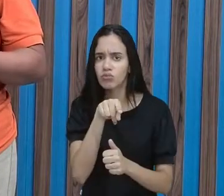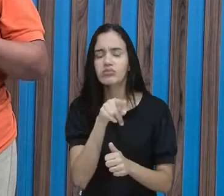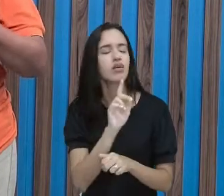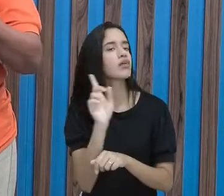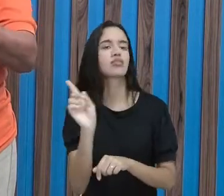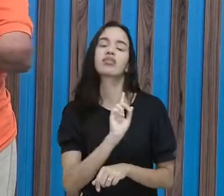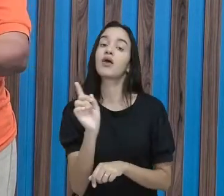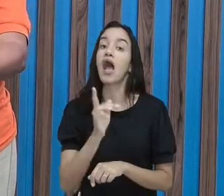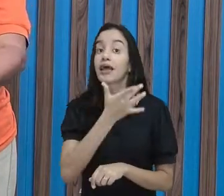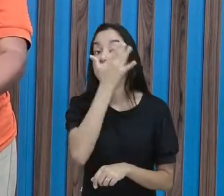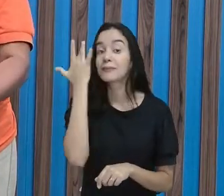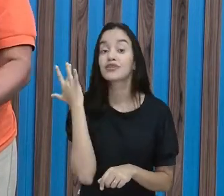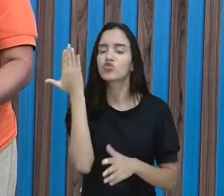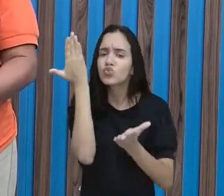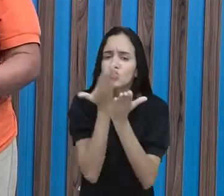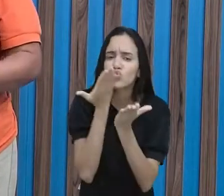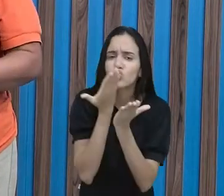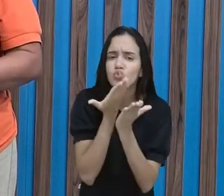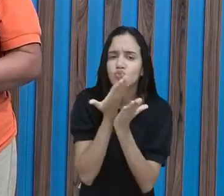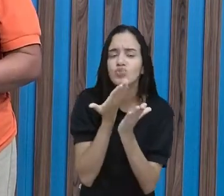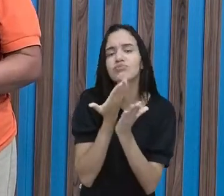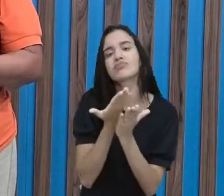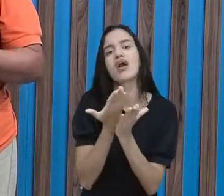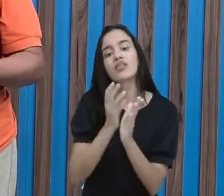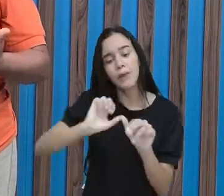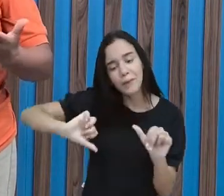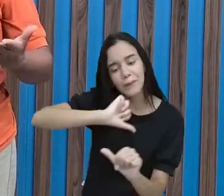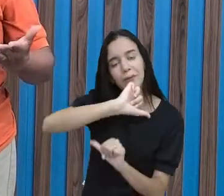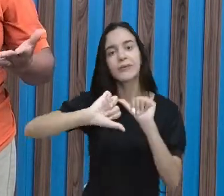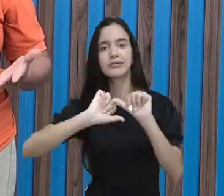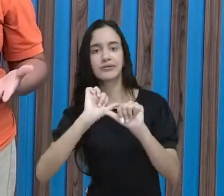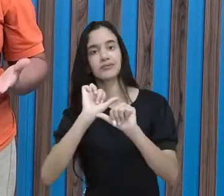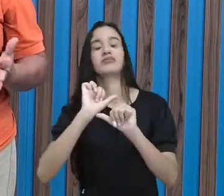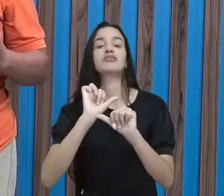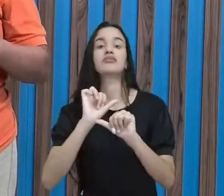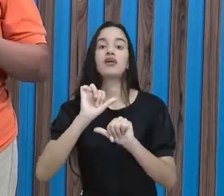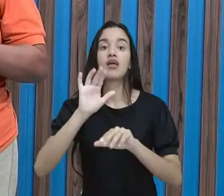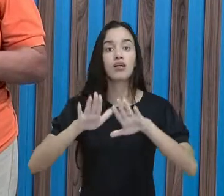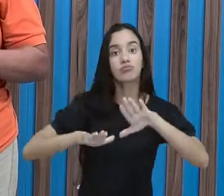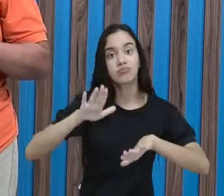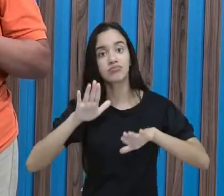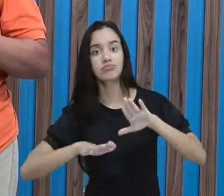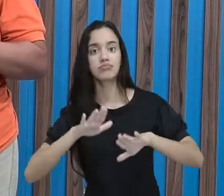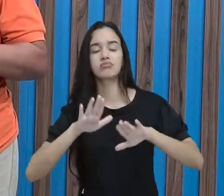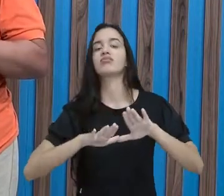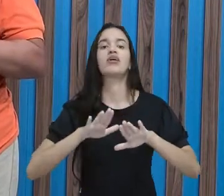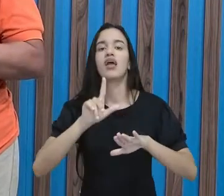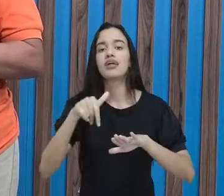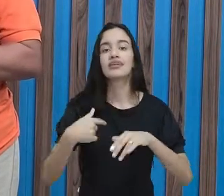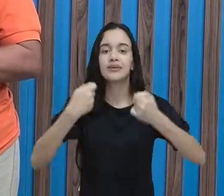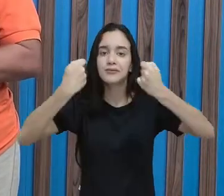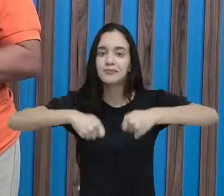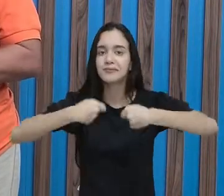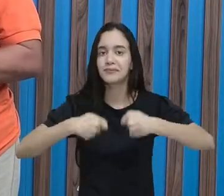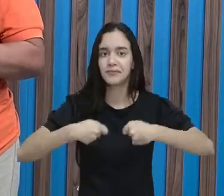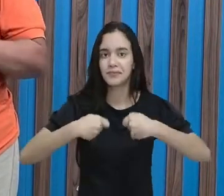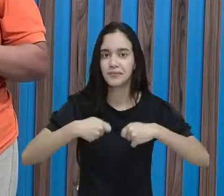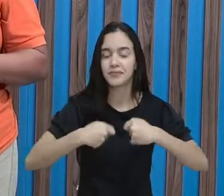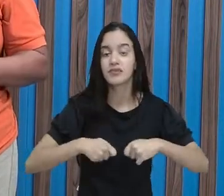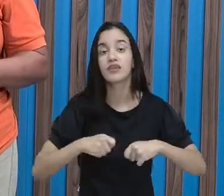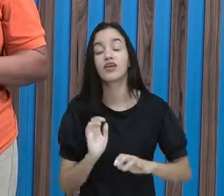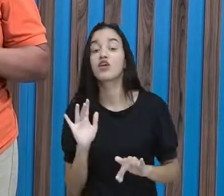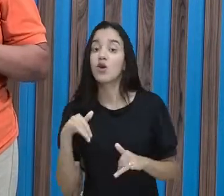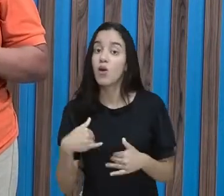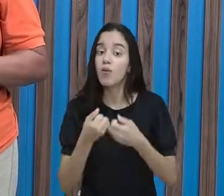pessoas estarão sempre estudando e modificando de acordo com a necessidade, como